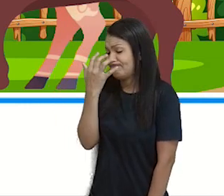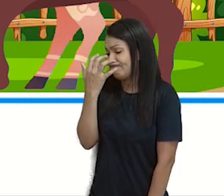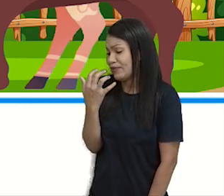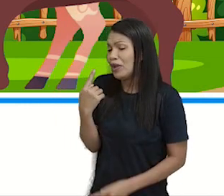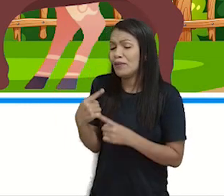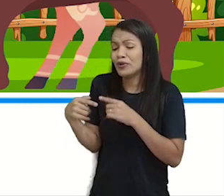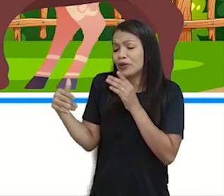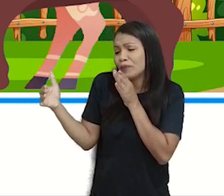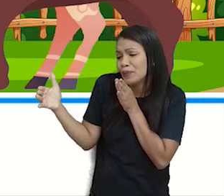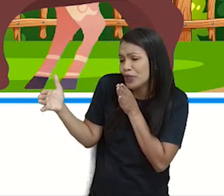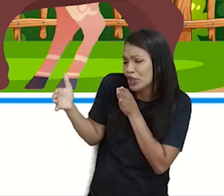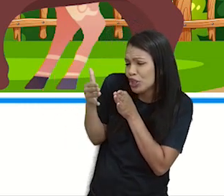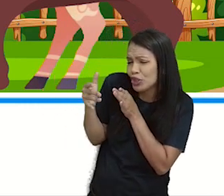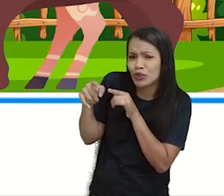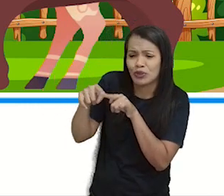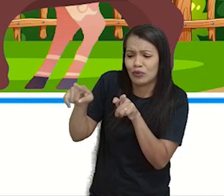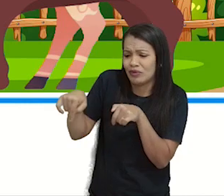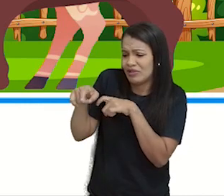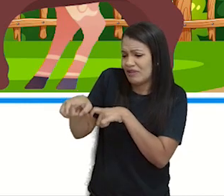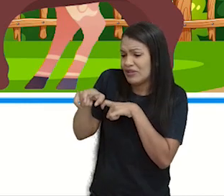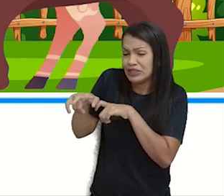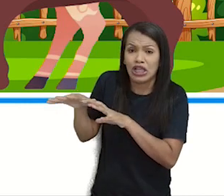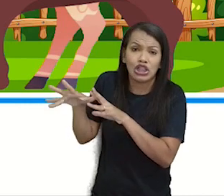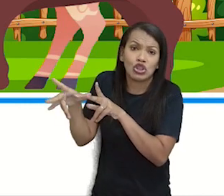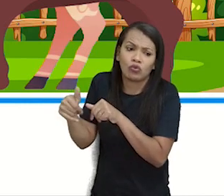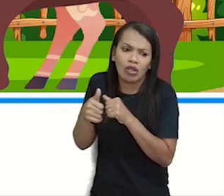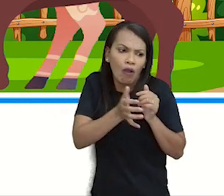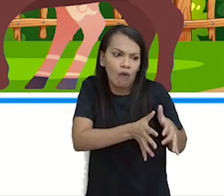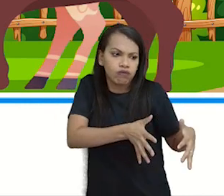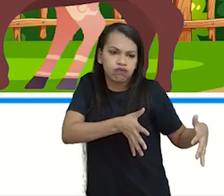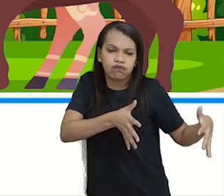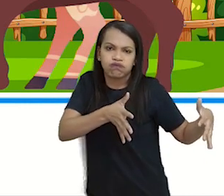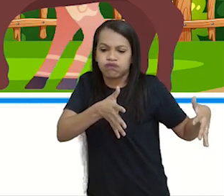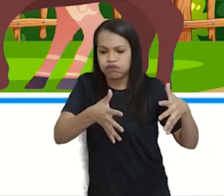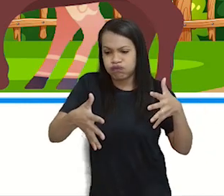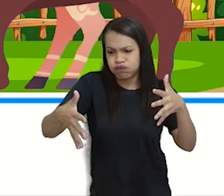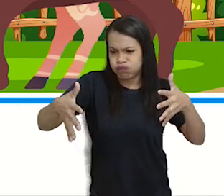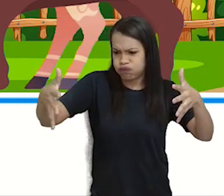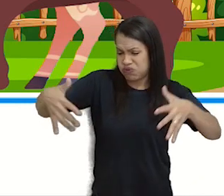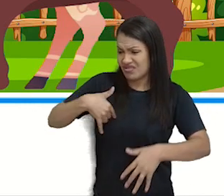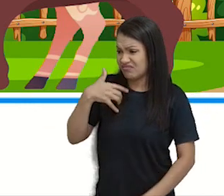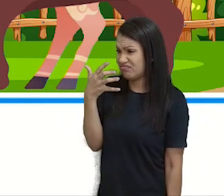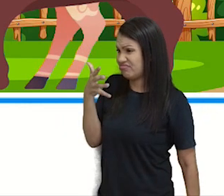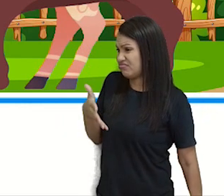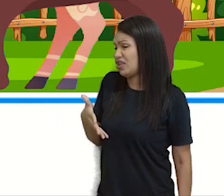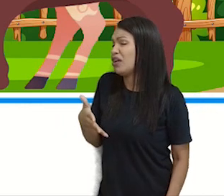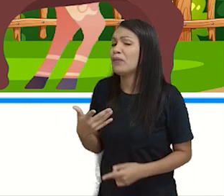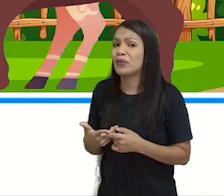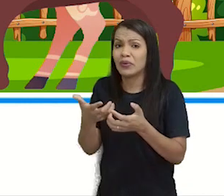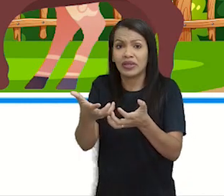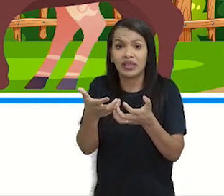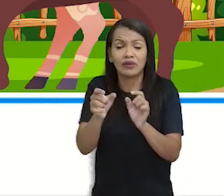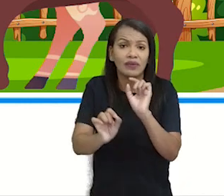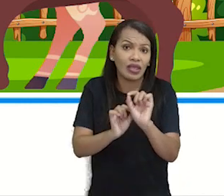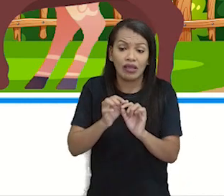da fazenda. Todos os outros amigos dele eram maiores que ele, e ele ficava muito chateado com isso, porque ele queria